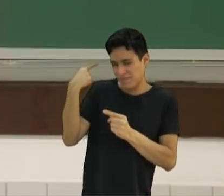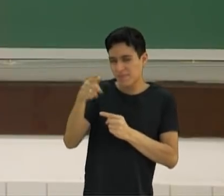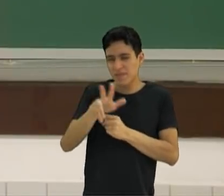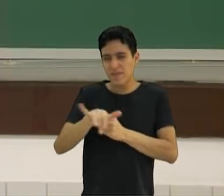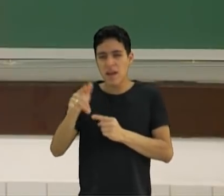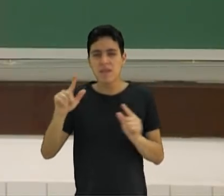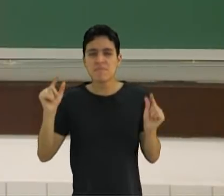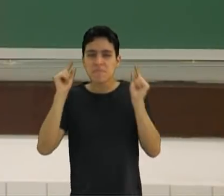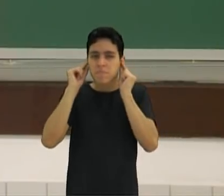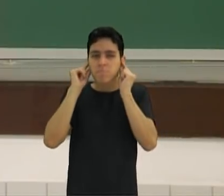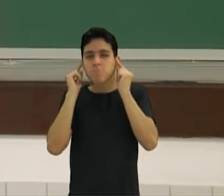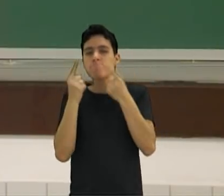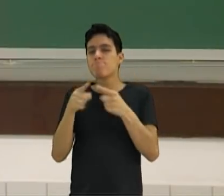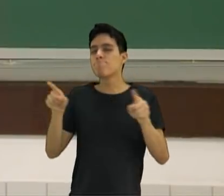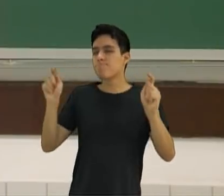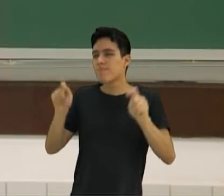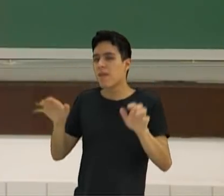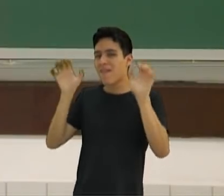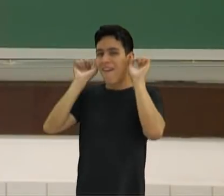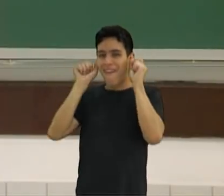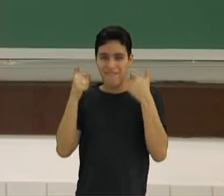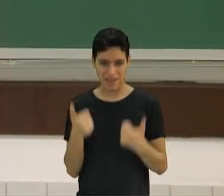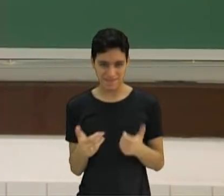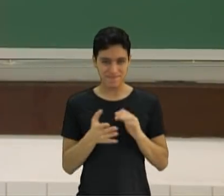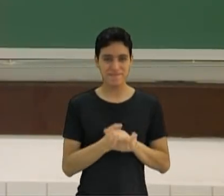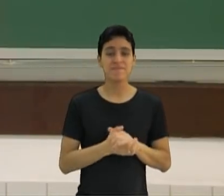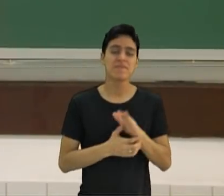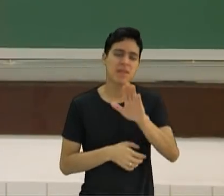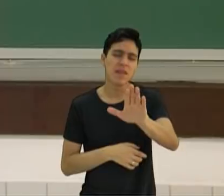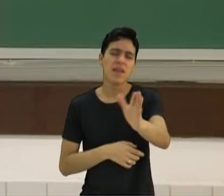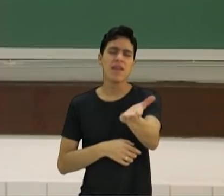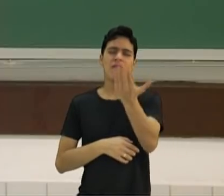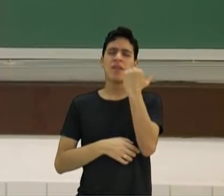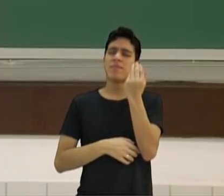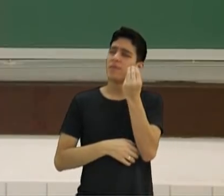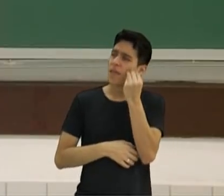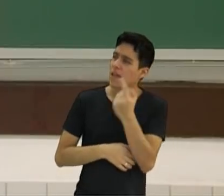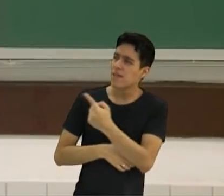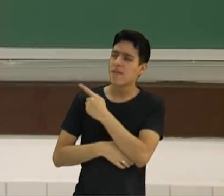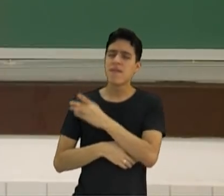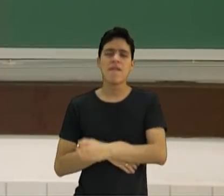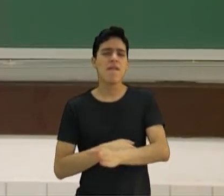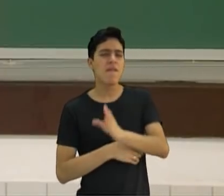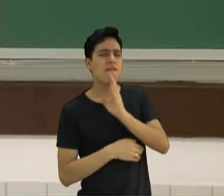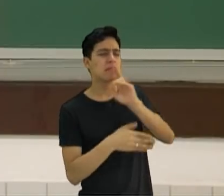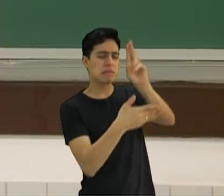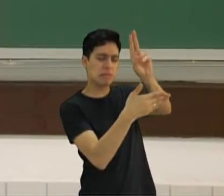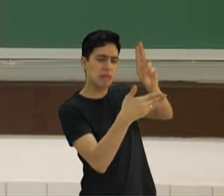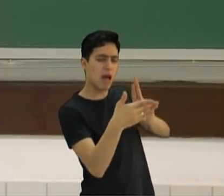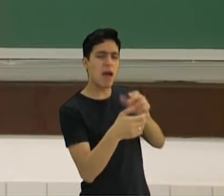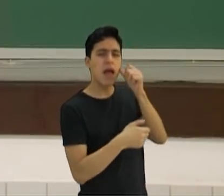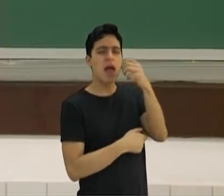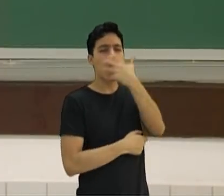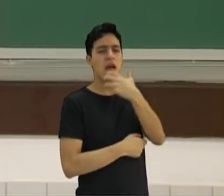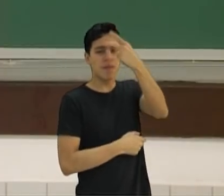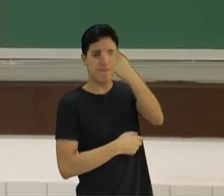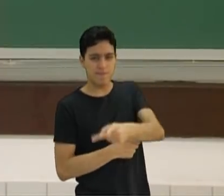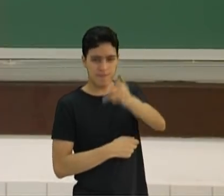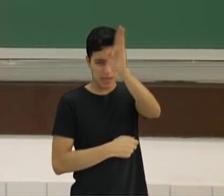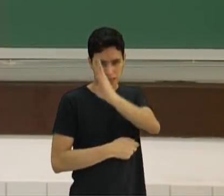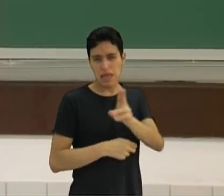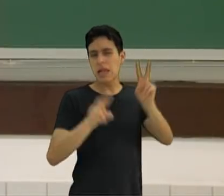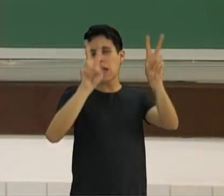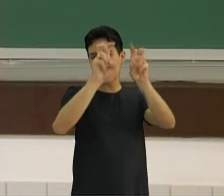ouvir, certo? Vamos tentar conhecer um pouquinho, então, de outras cantoras brasileiras de MPB,